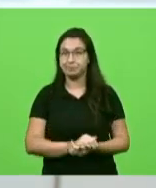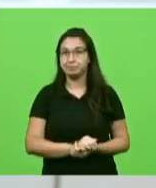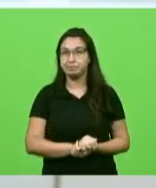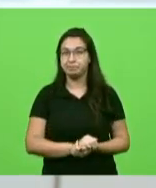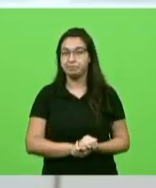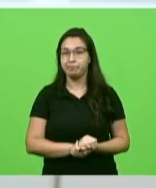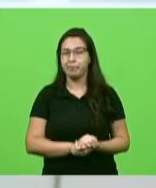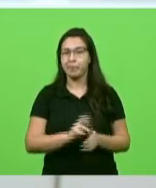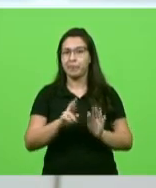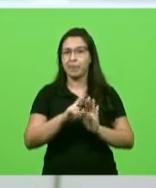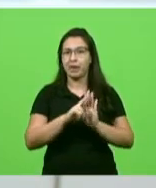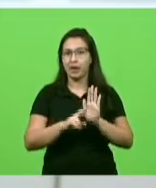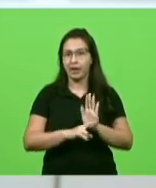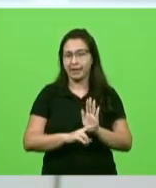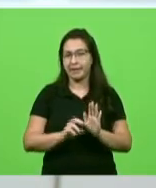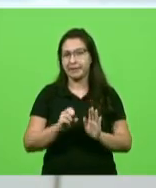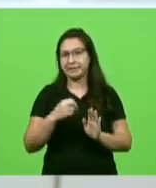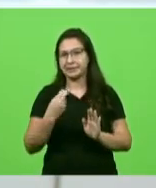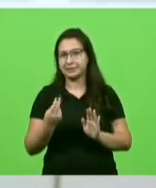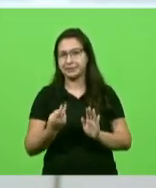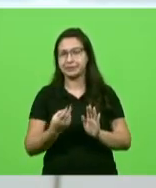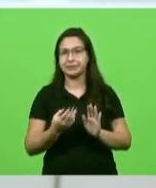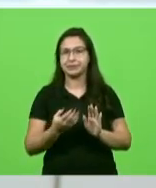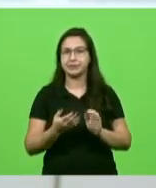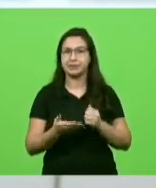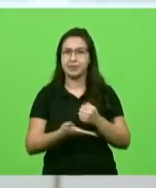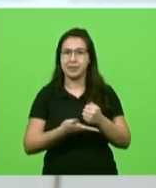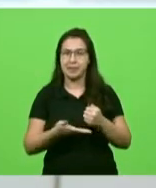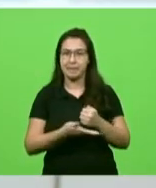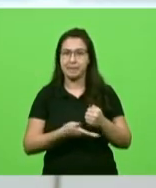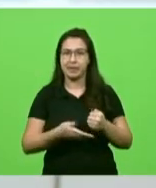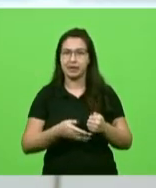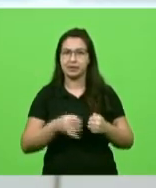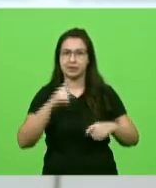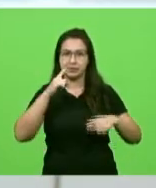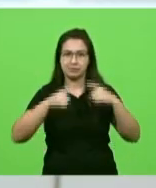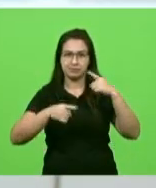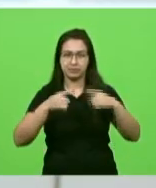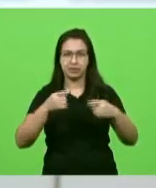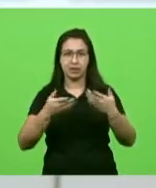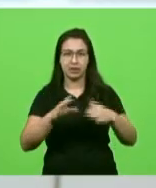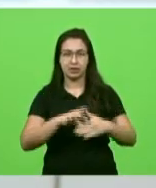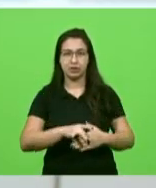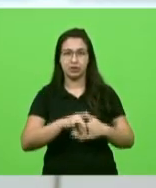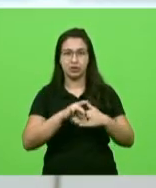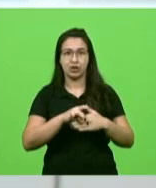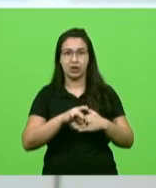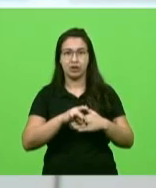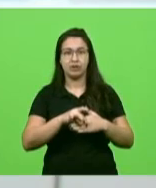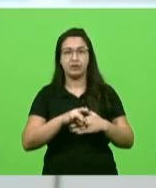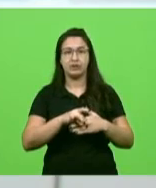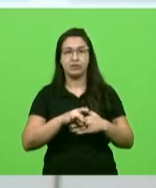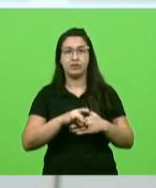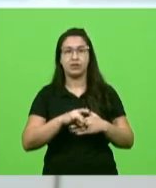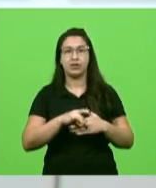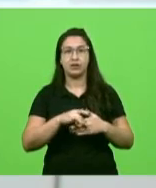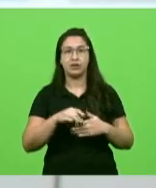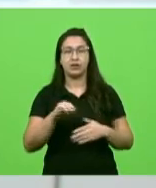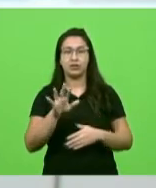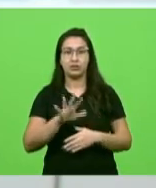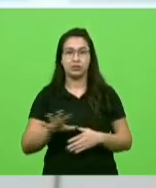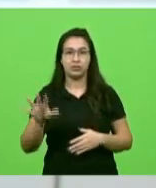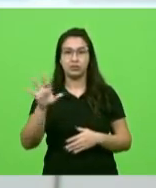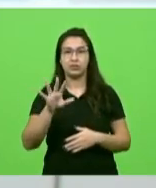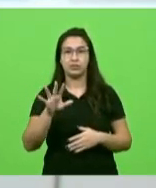que regem a responsabilização do chefe do executivo da União dos governadores de o que nos